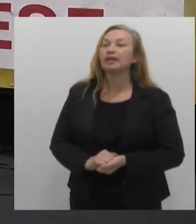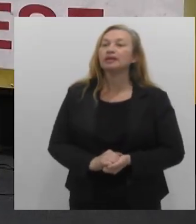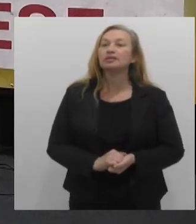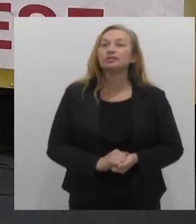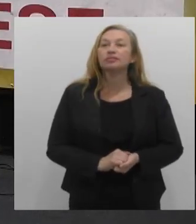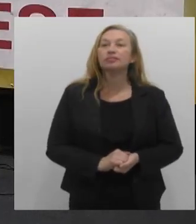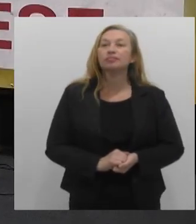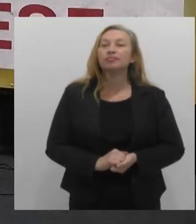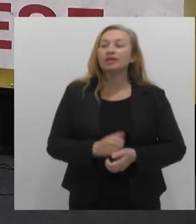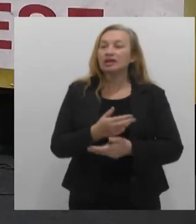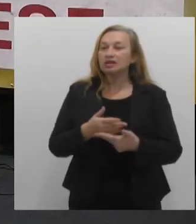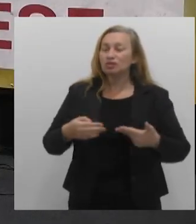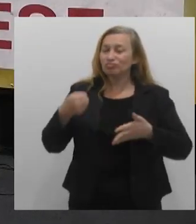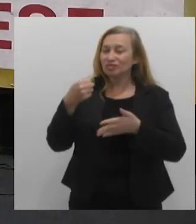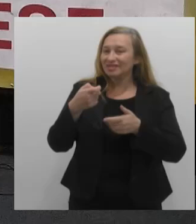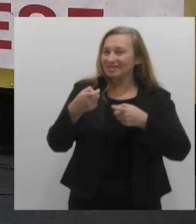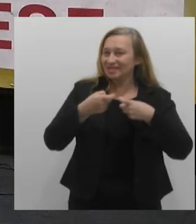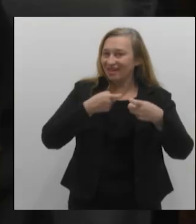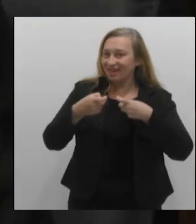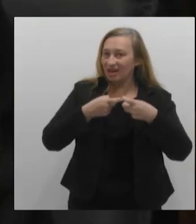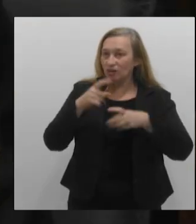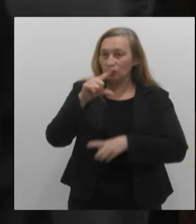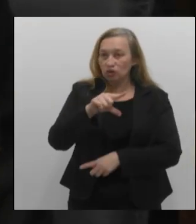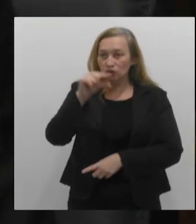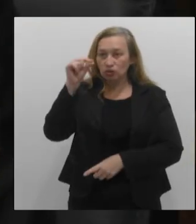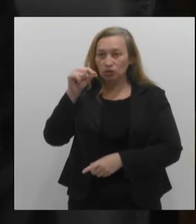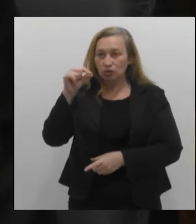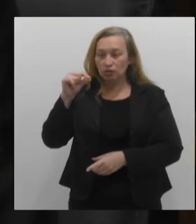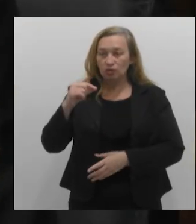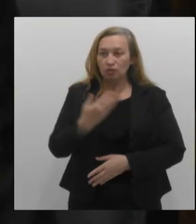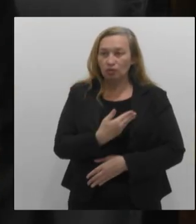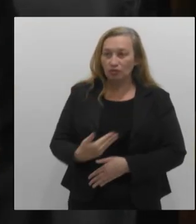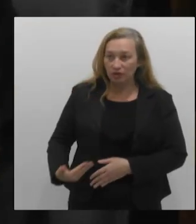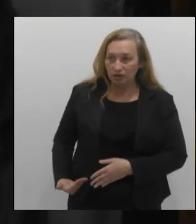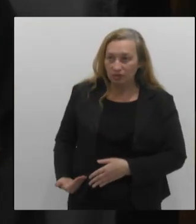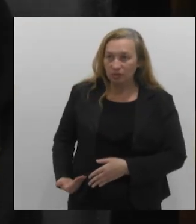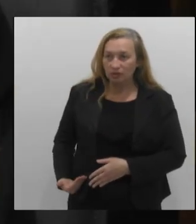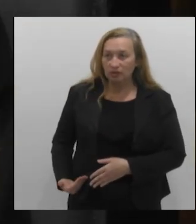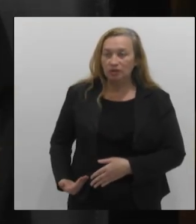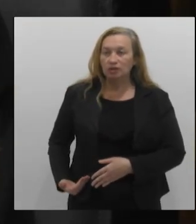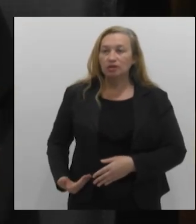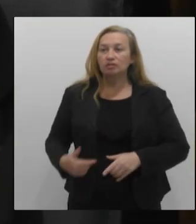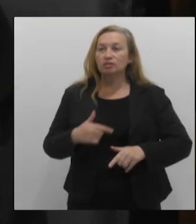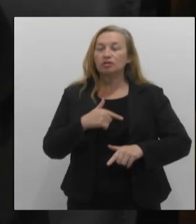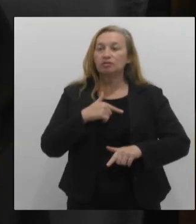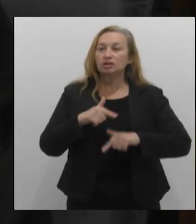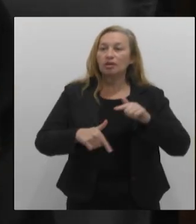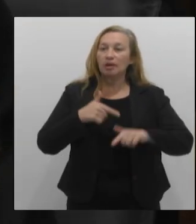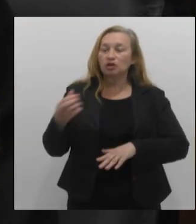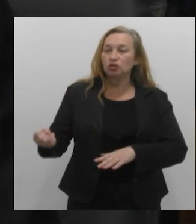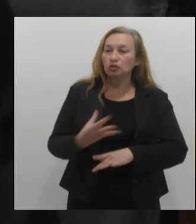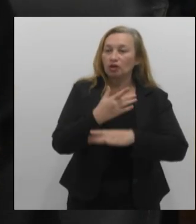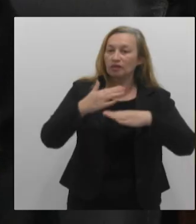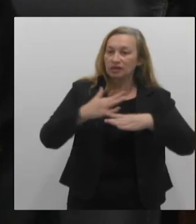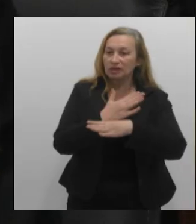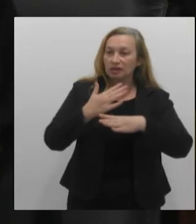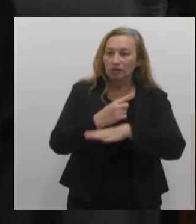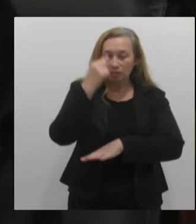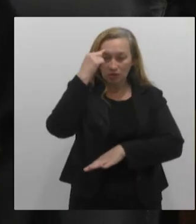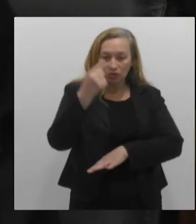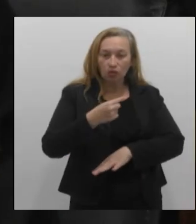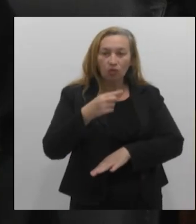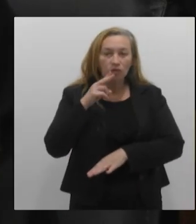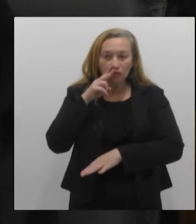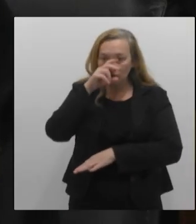Sossegadas as coisas da guerra, escolheu o governador sítio acomodado ao edifício de uma nova cidade, a qual mandou fortalecer com